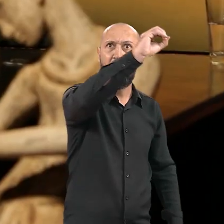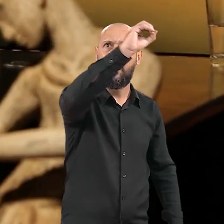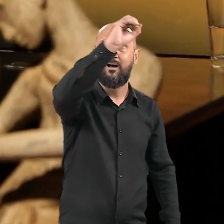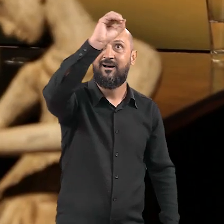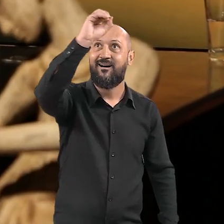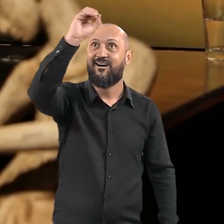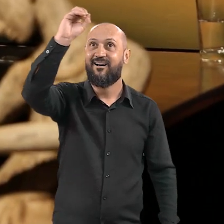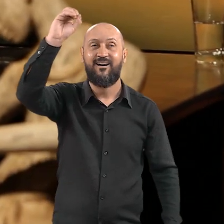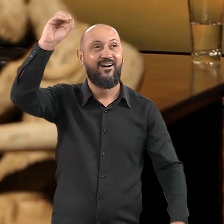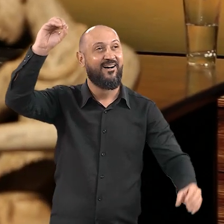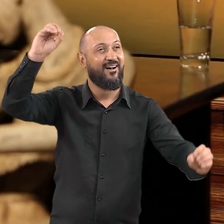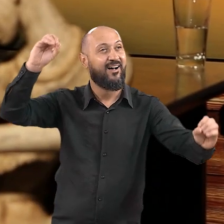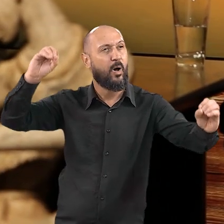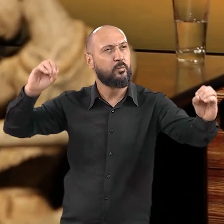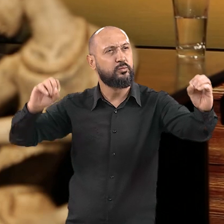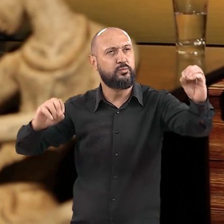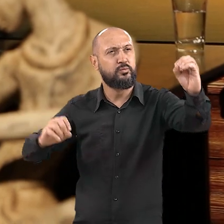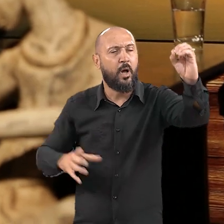a lua